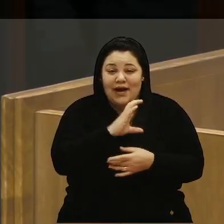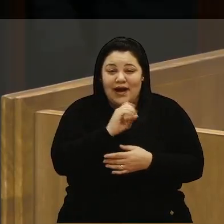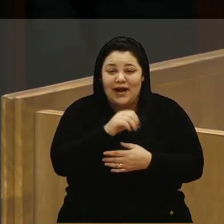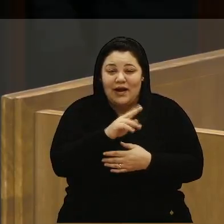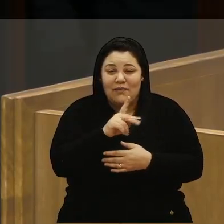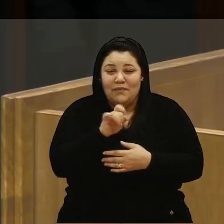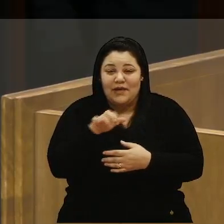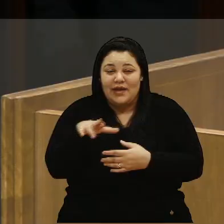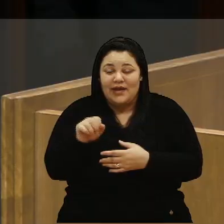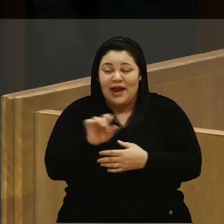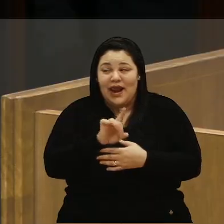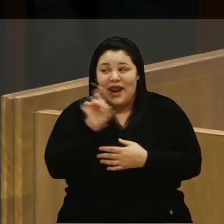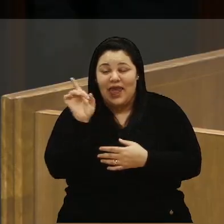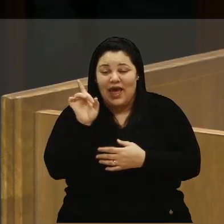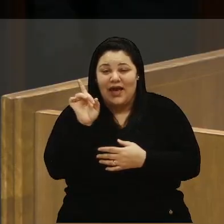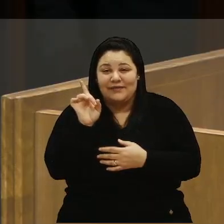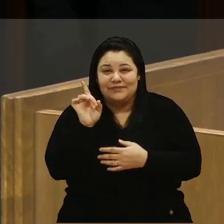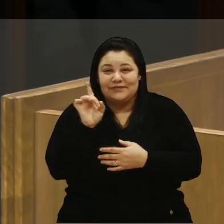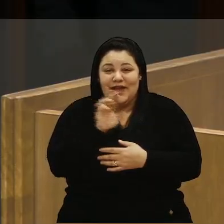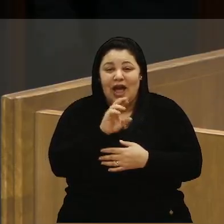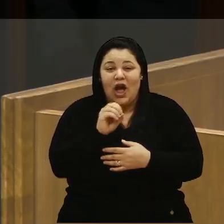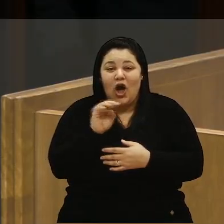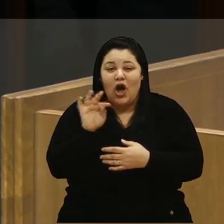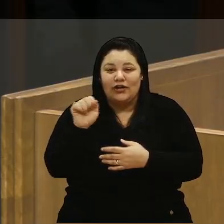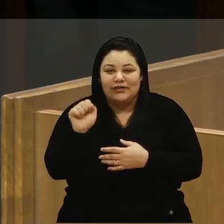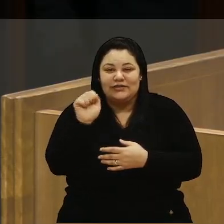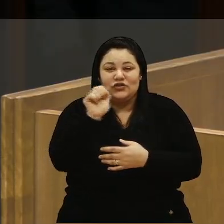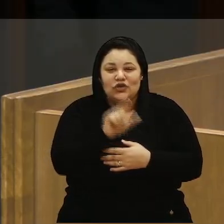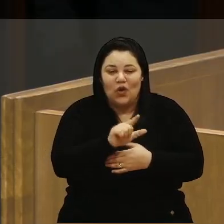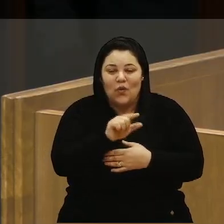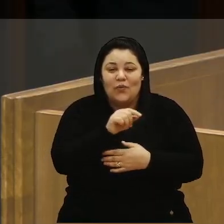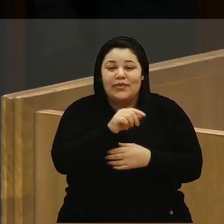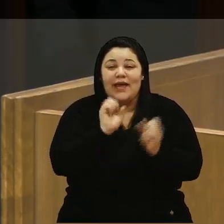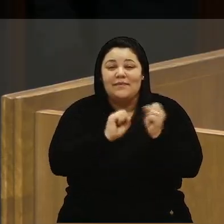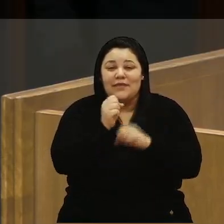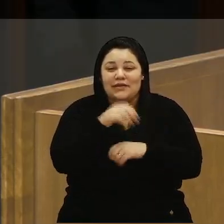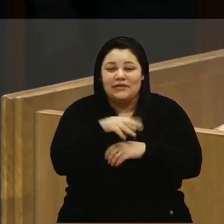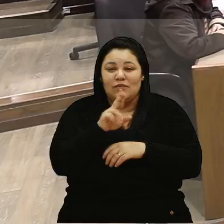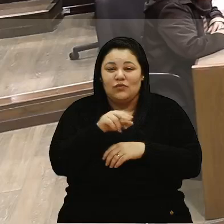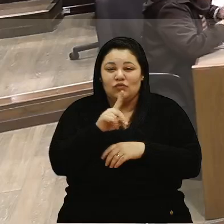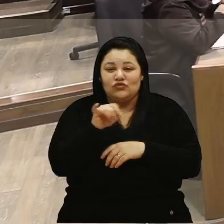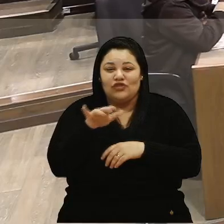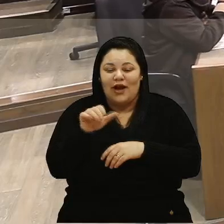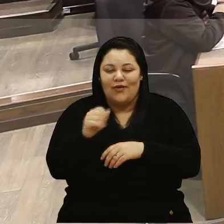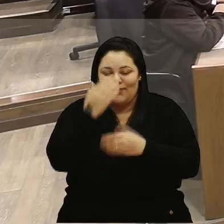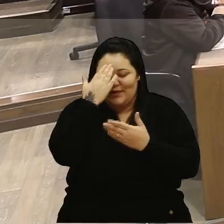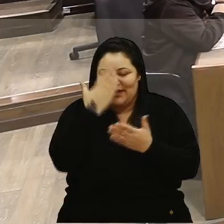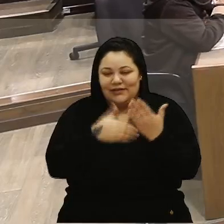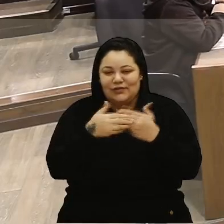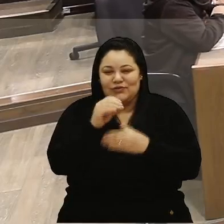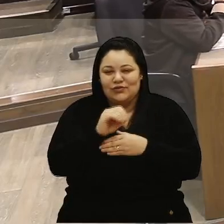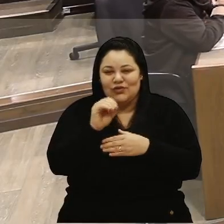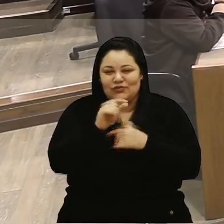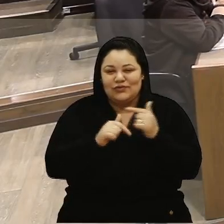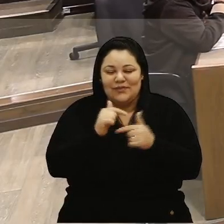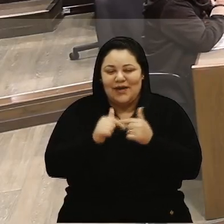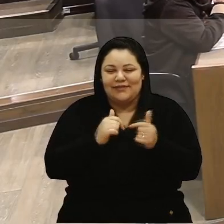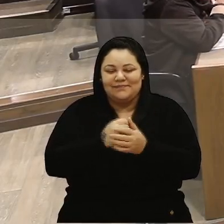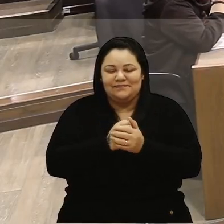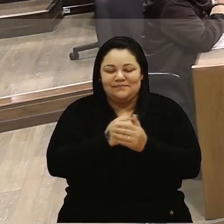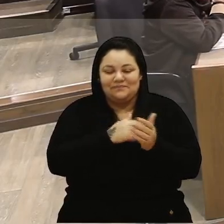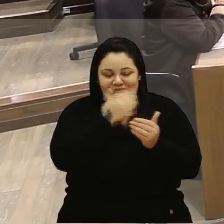na Rota do Sol. Muito obrigada a todos e uma ótima sessão. Obrigado.